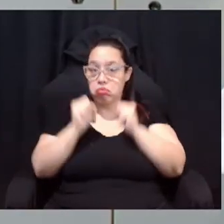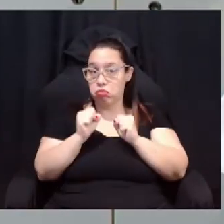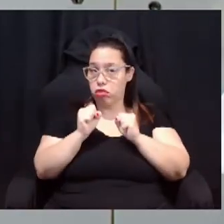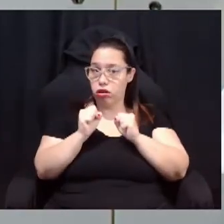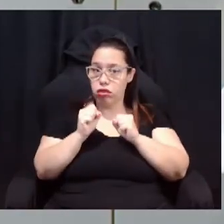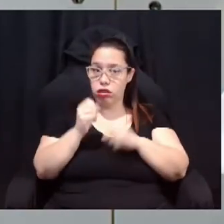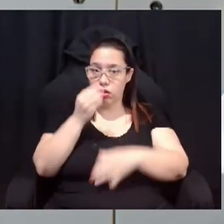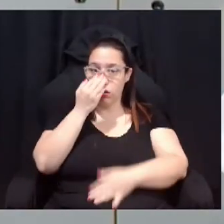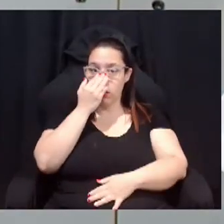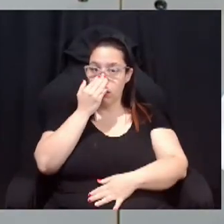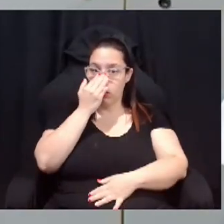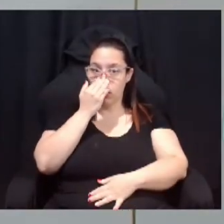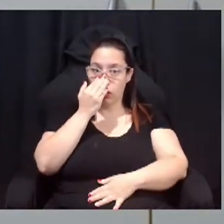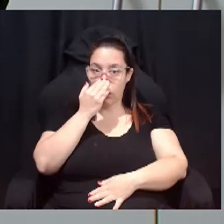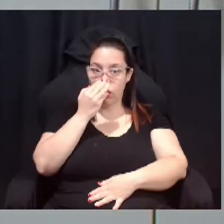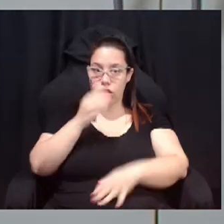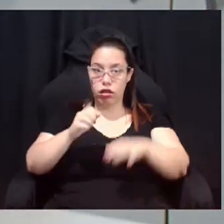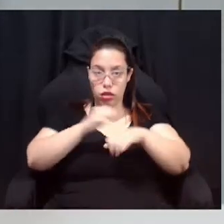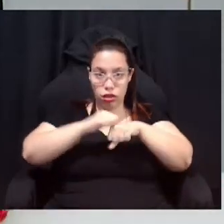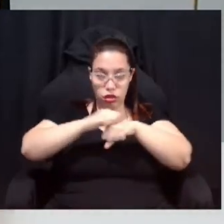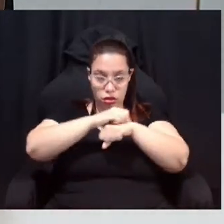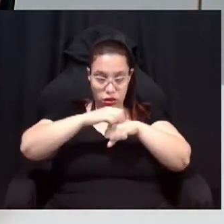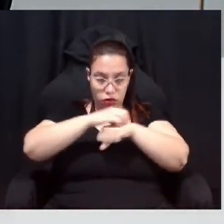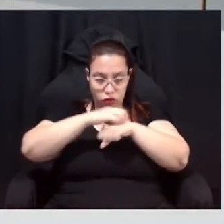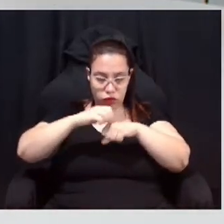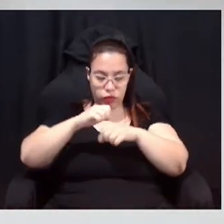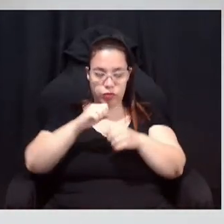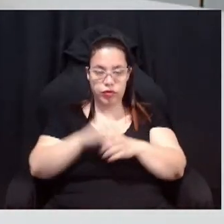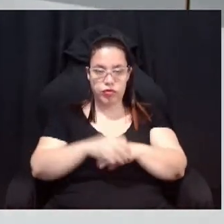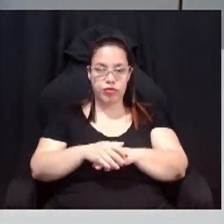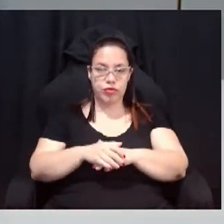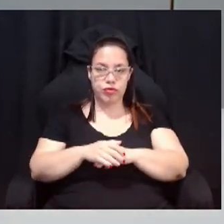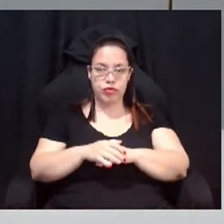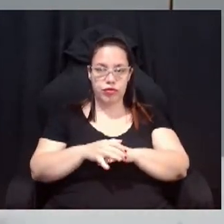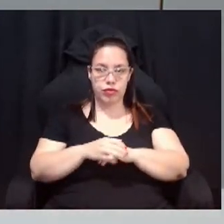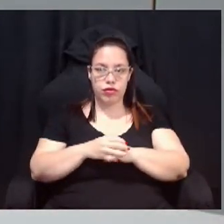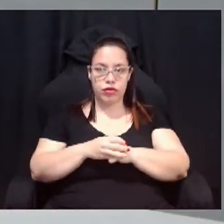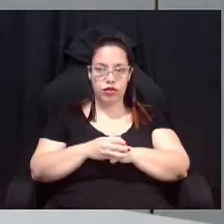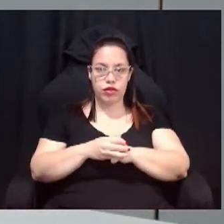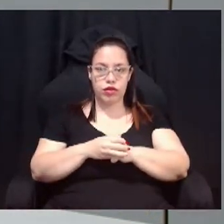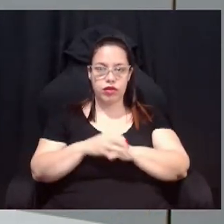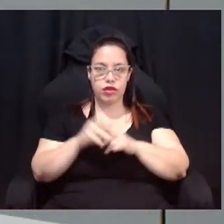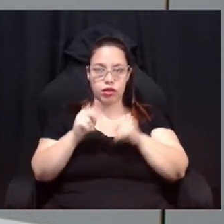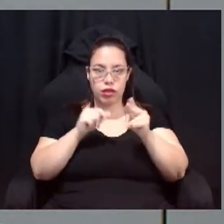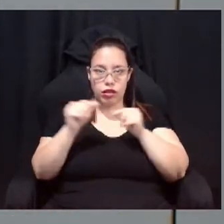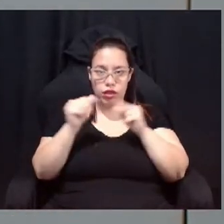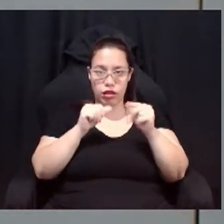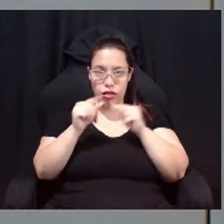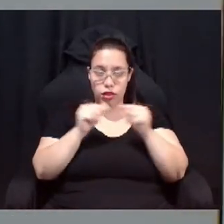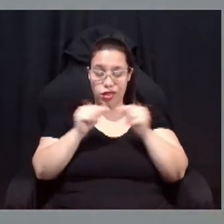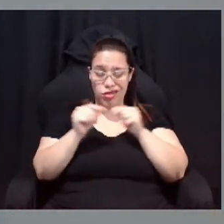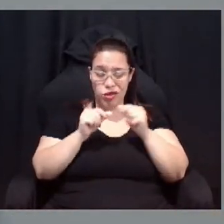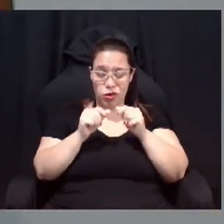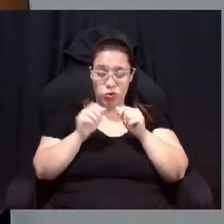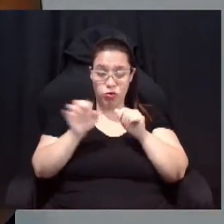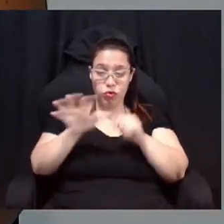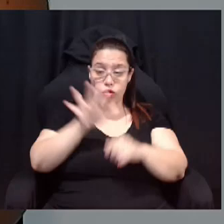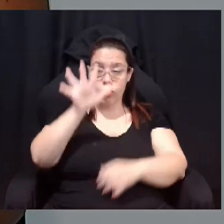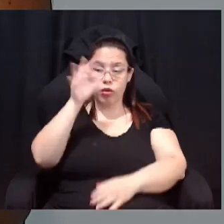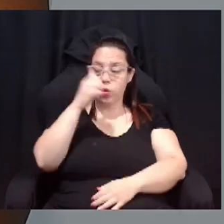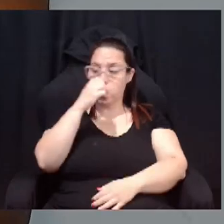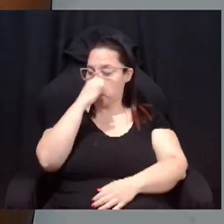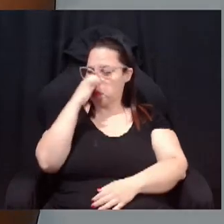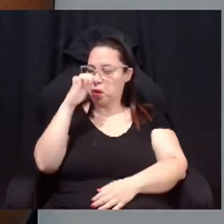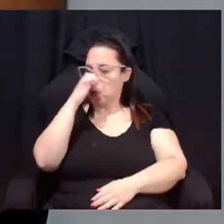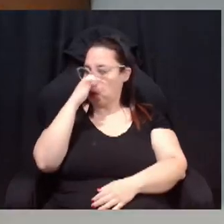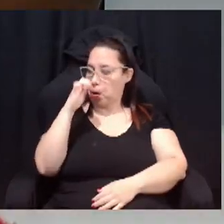proteger você na hora de pentear. Porque sim, o barbante ele solta uma peliculazinha no ar. Fica parecendo uma